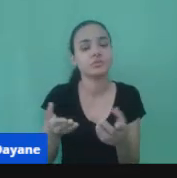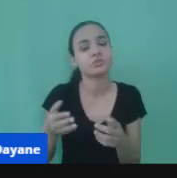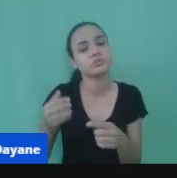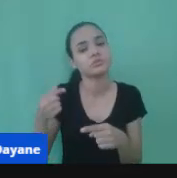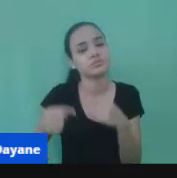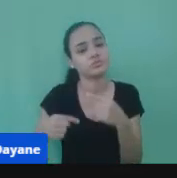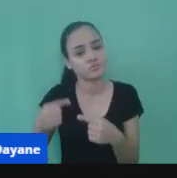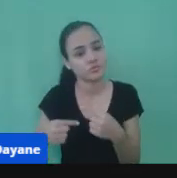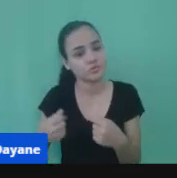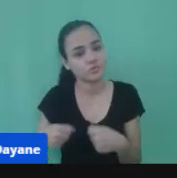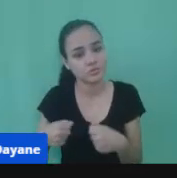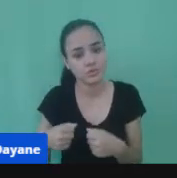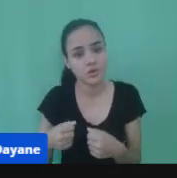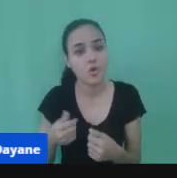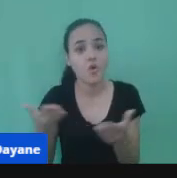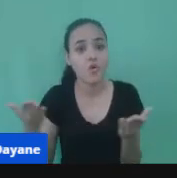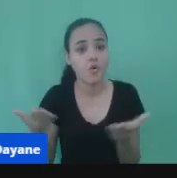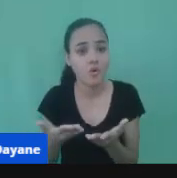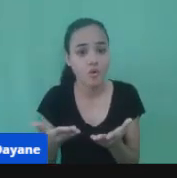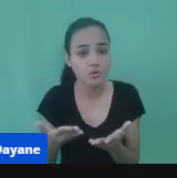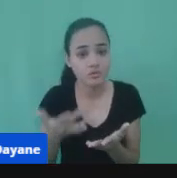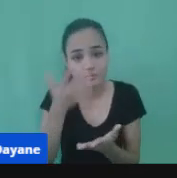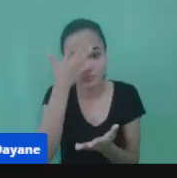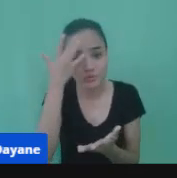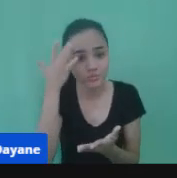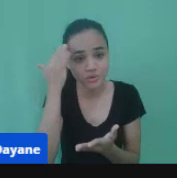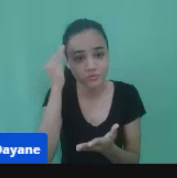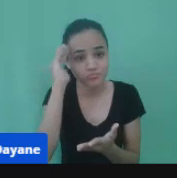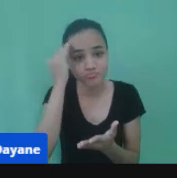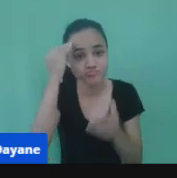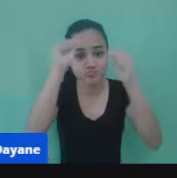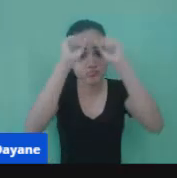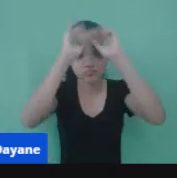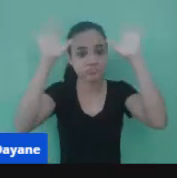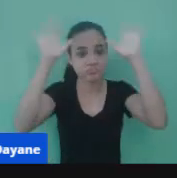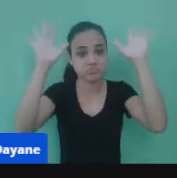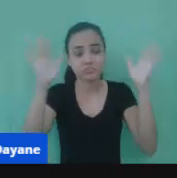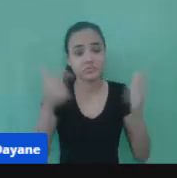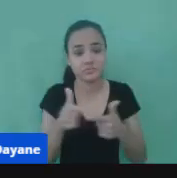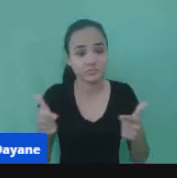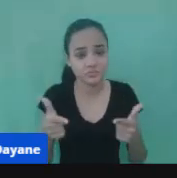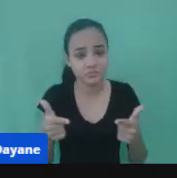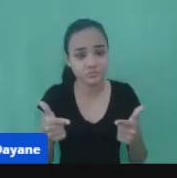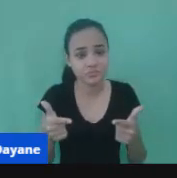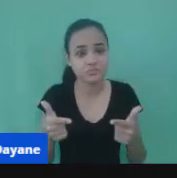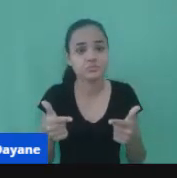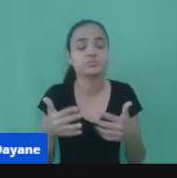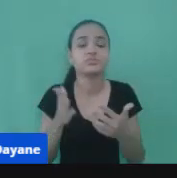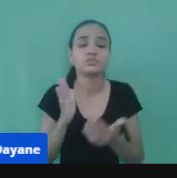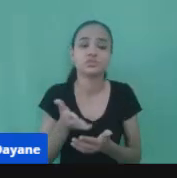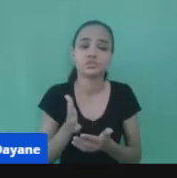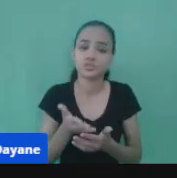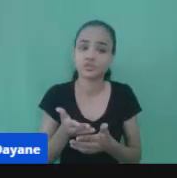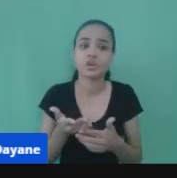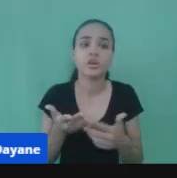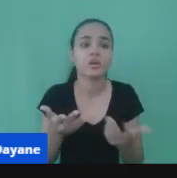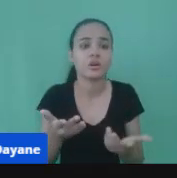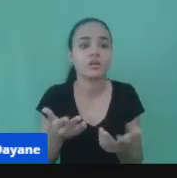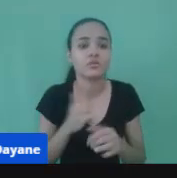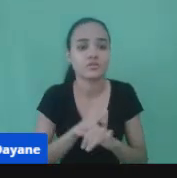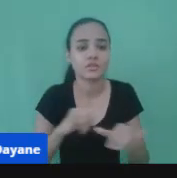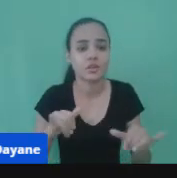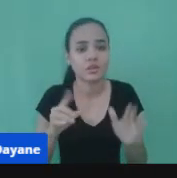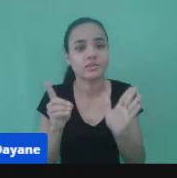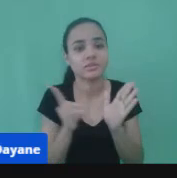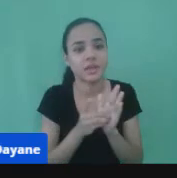não compreenderam isso, e isso já foi chamado a atenção lá na década de 70. E aí eles fizeram uma declaração sobre o ambiente humano, né? Então,